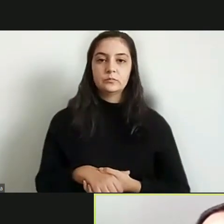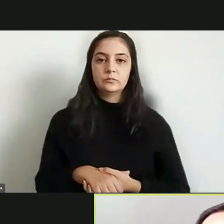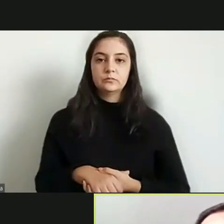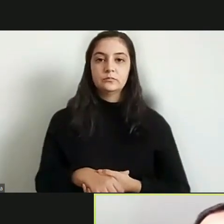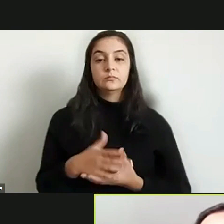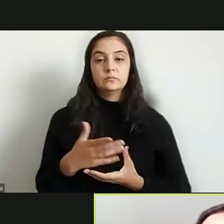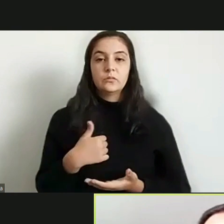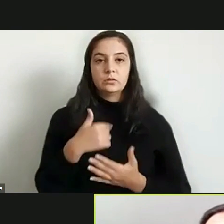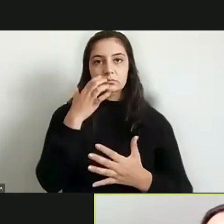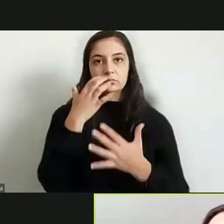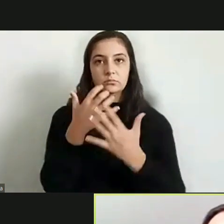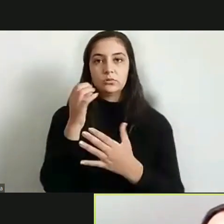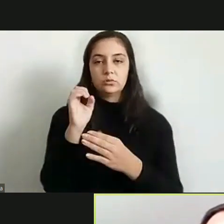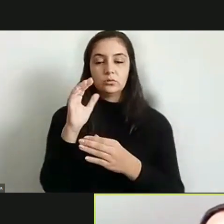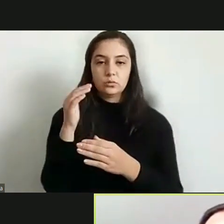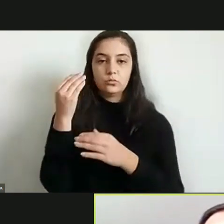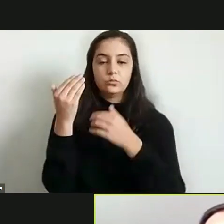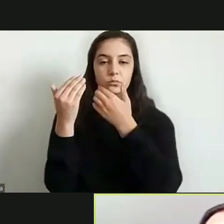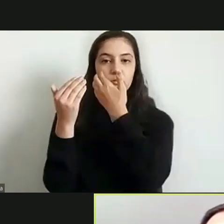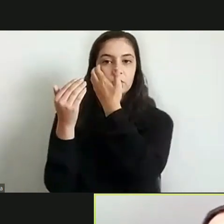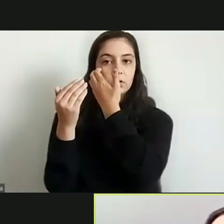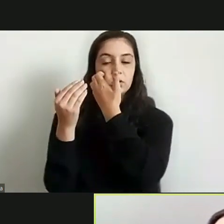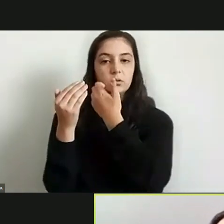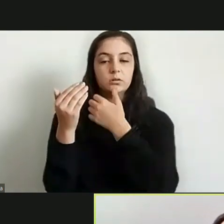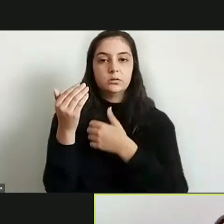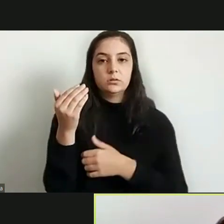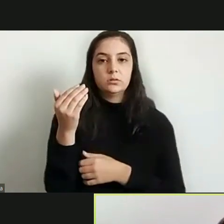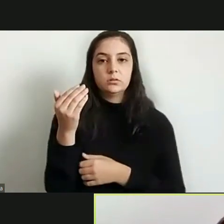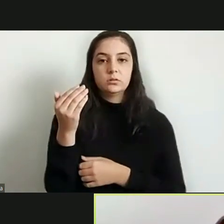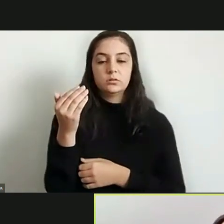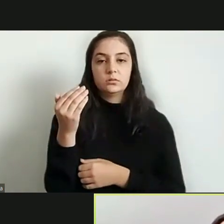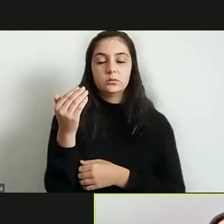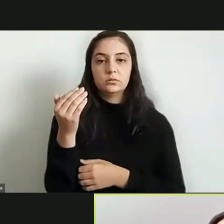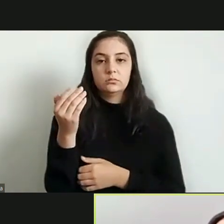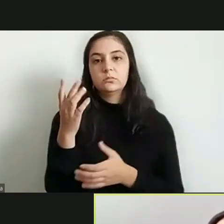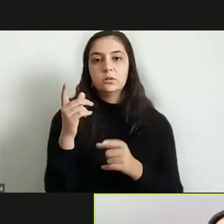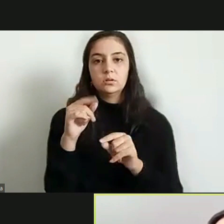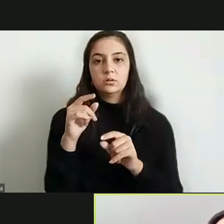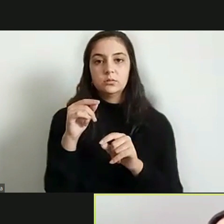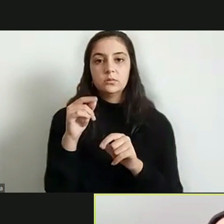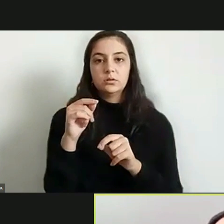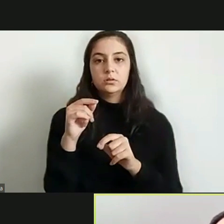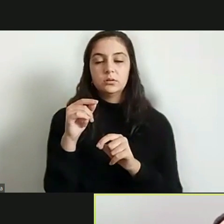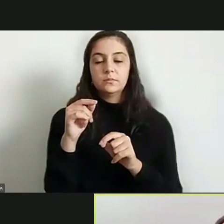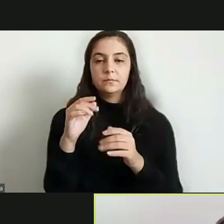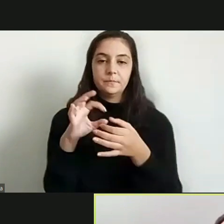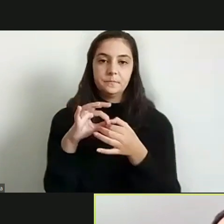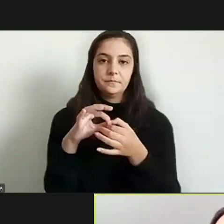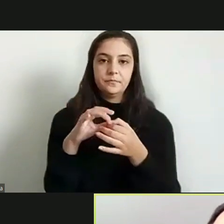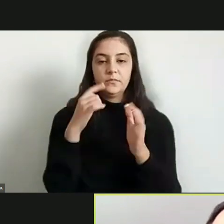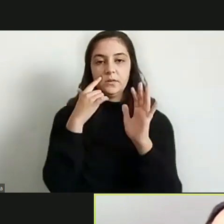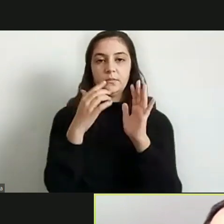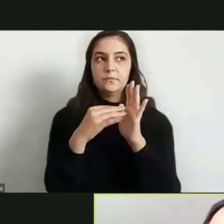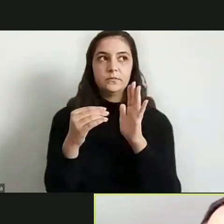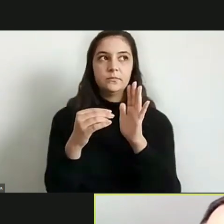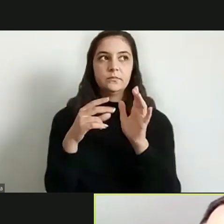mais evidente e com maior grau de aceitabilidade ou de replicabilidade em Portugal nos últimos